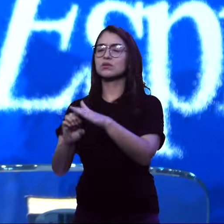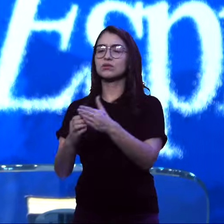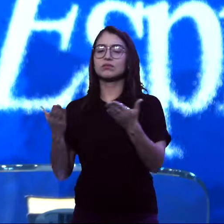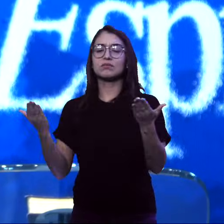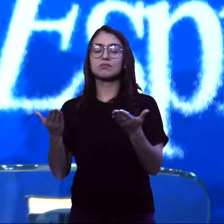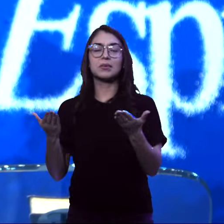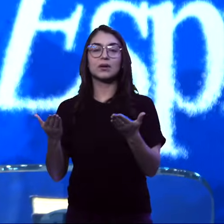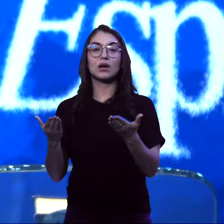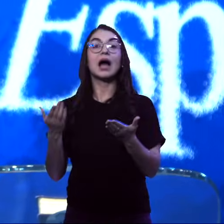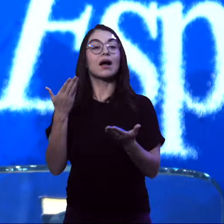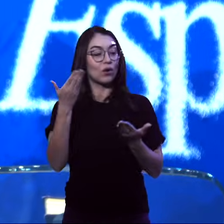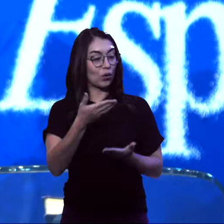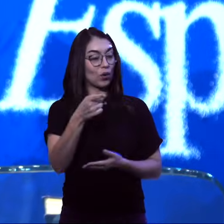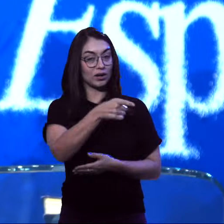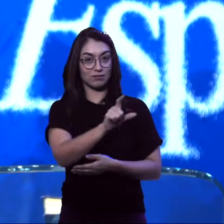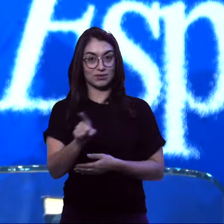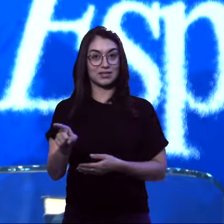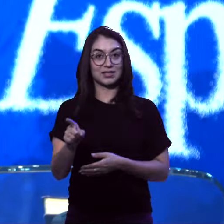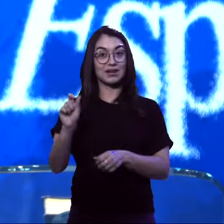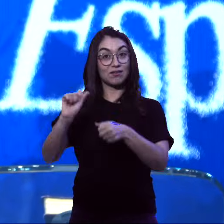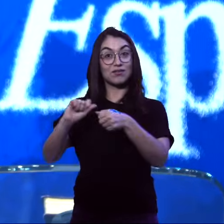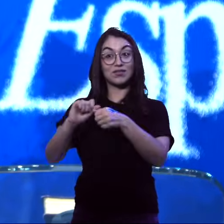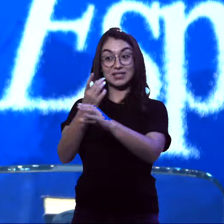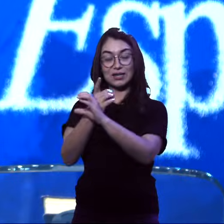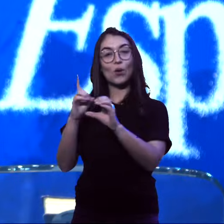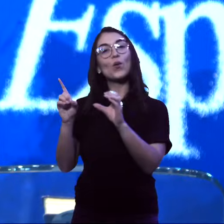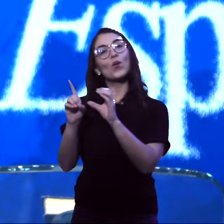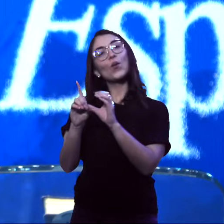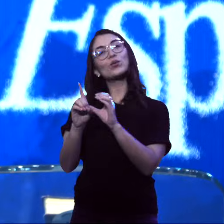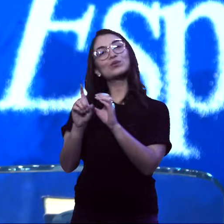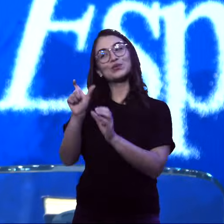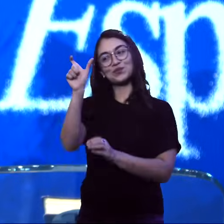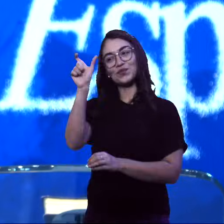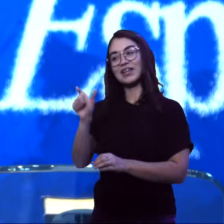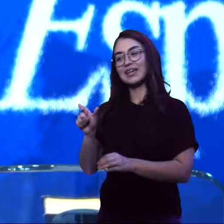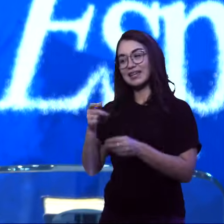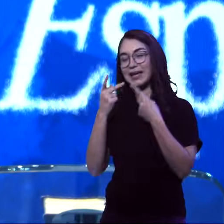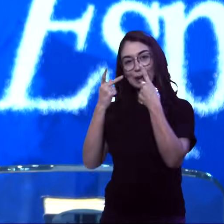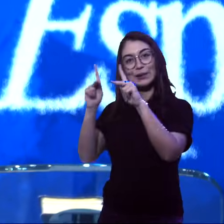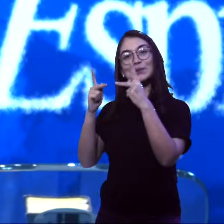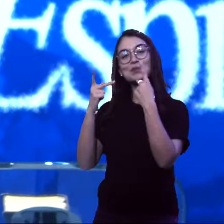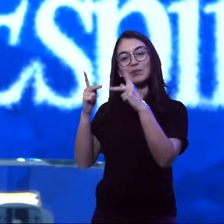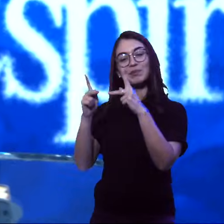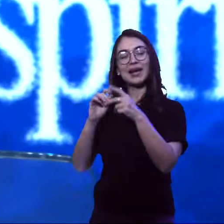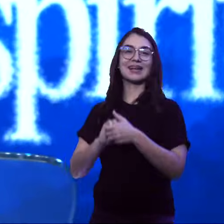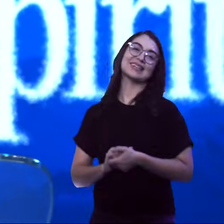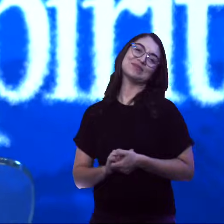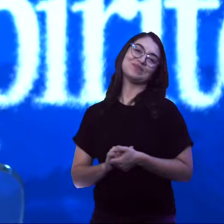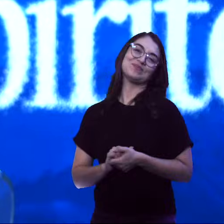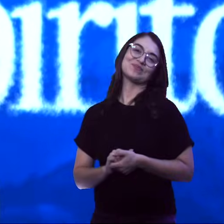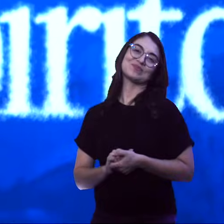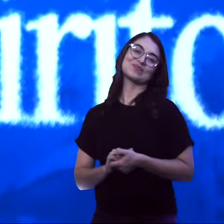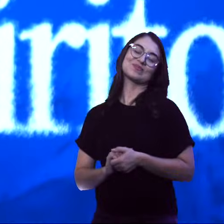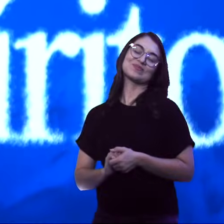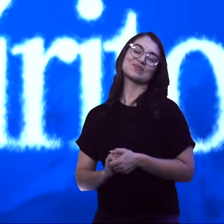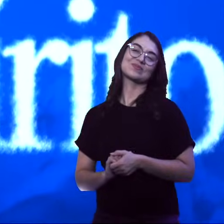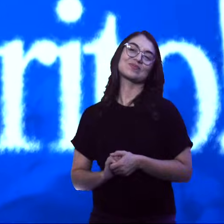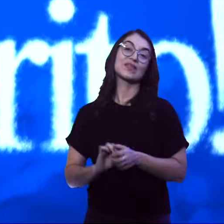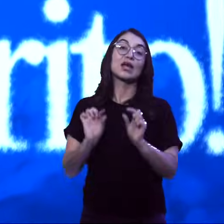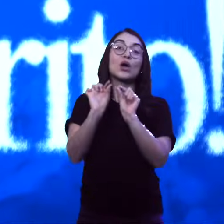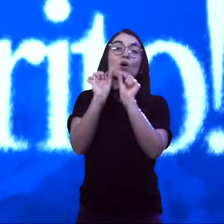culto agora. E ele começa a pregar o evangelho dentro daquela fábrica. O simples entrar